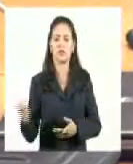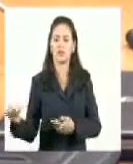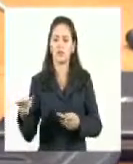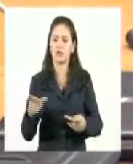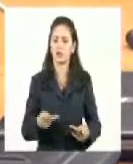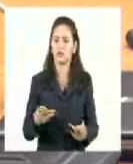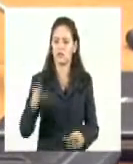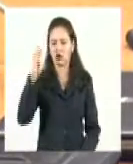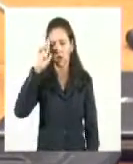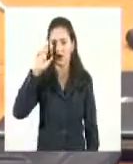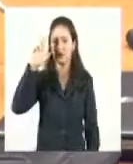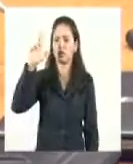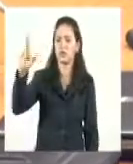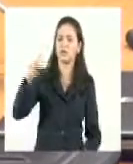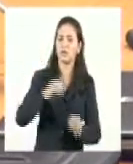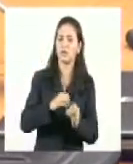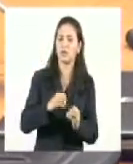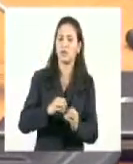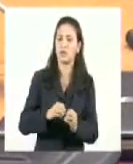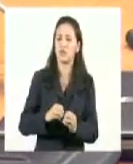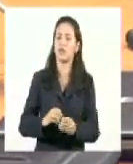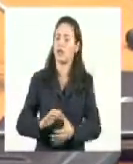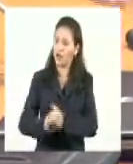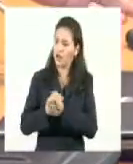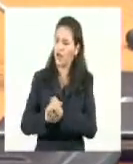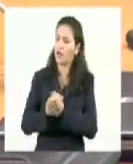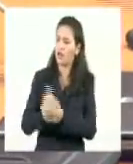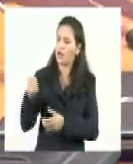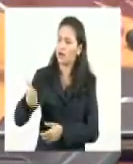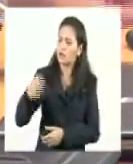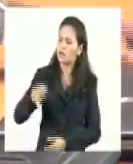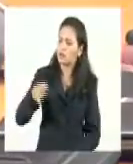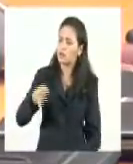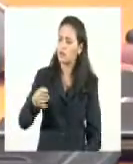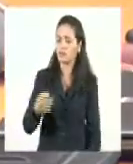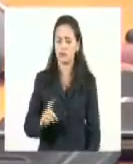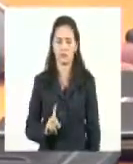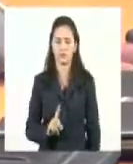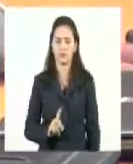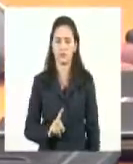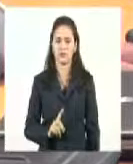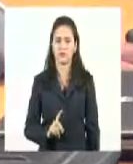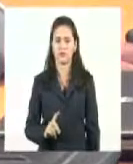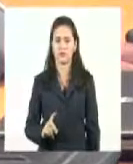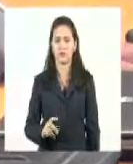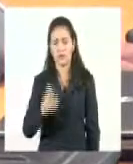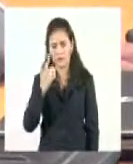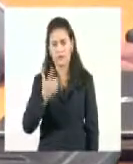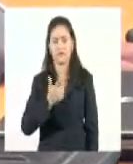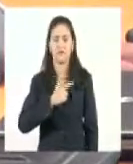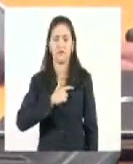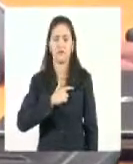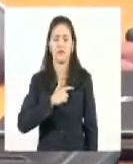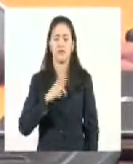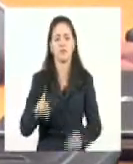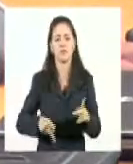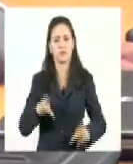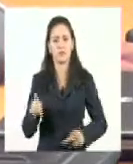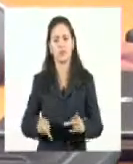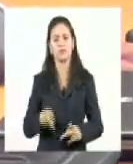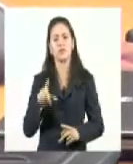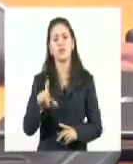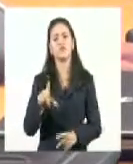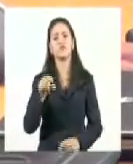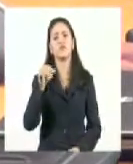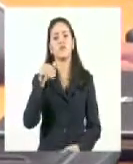aqui, Nunes, estamos juntos, está certo, vamos comungar com isso mesmo. Isso é ridículo. A população o elegeu não foi para isso. Todo